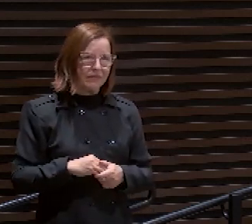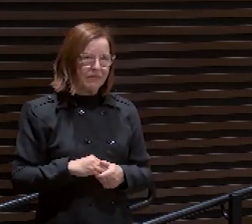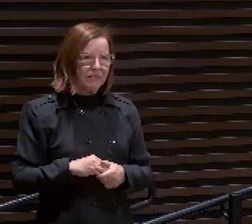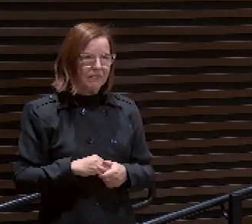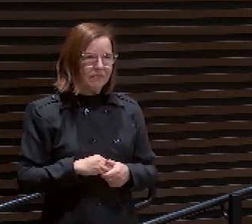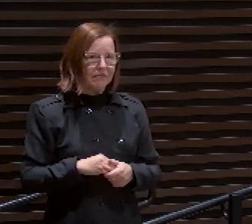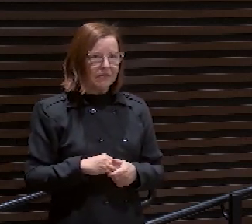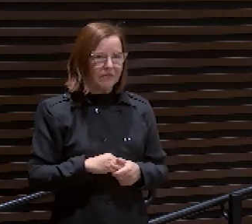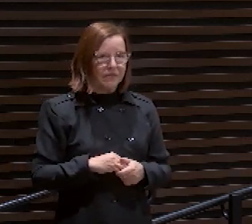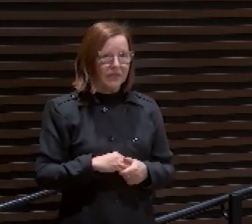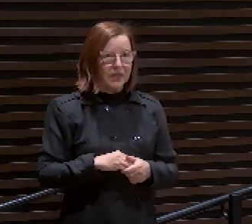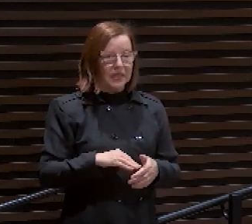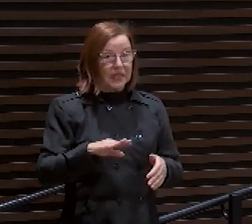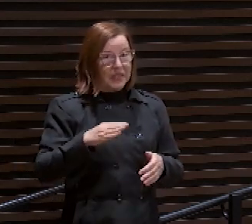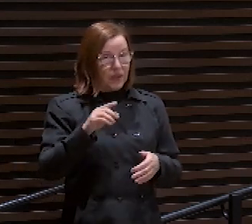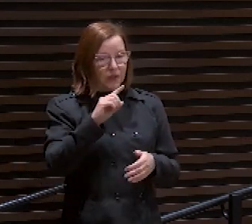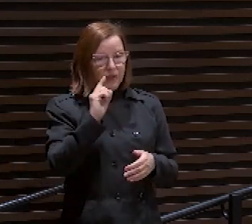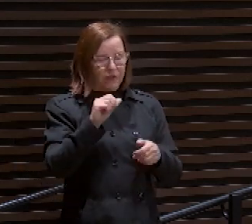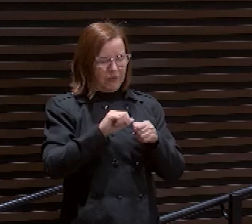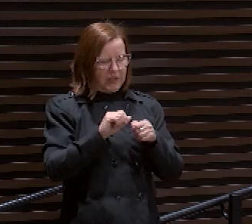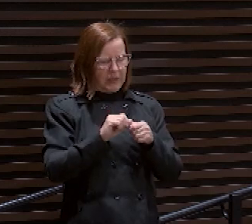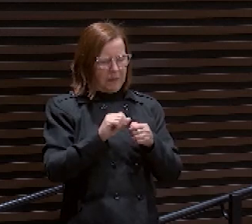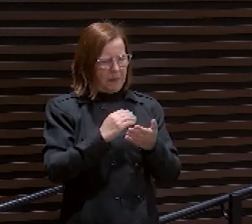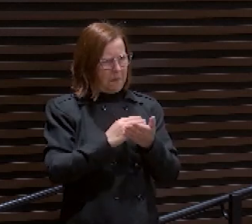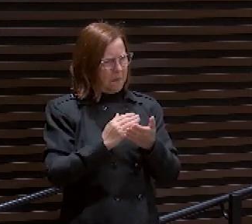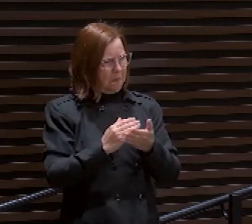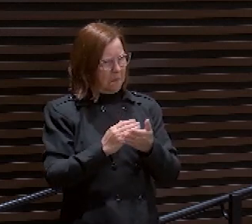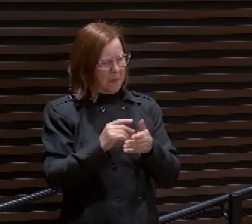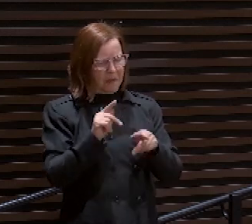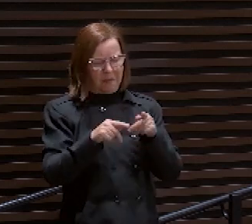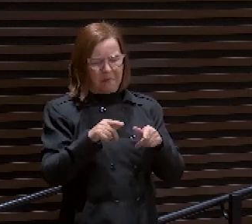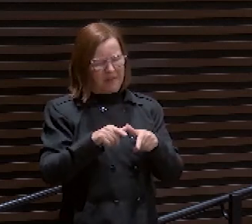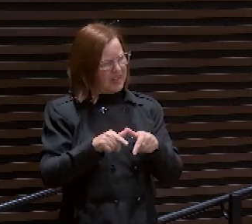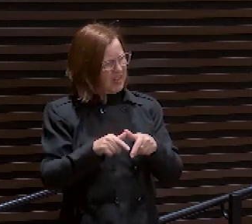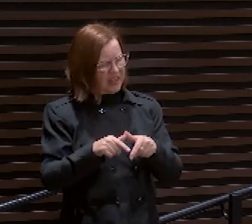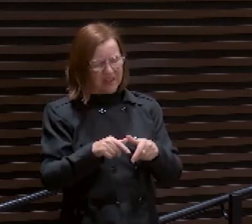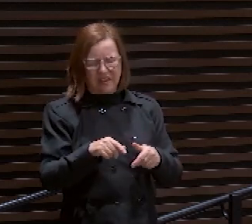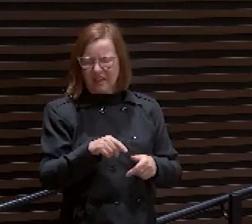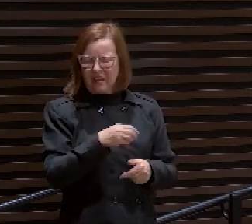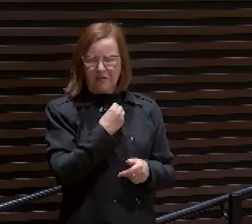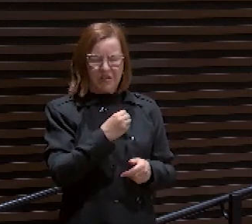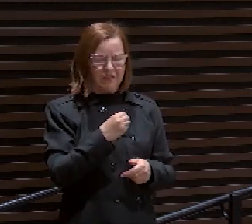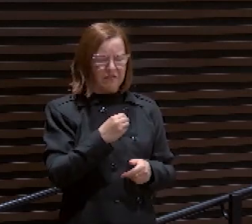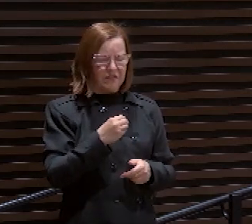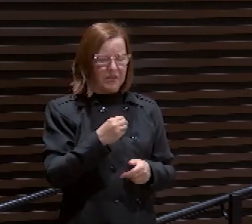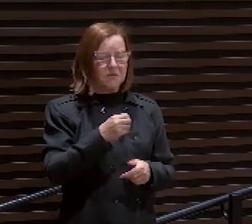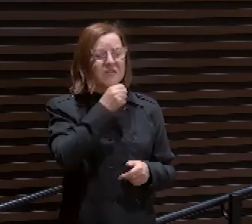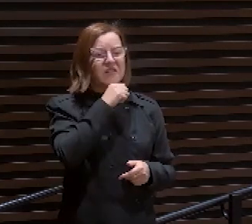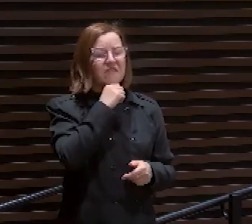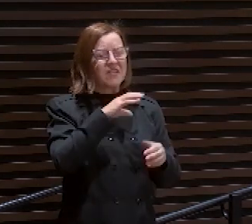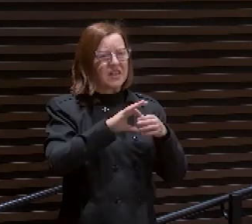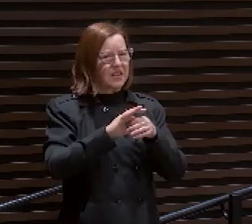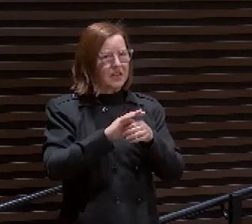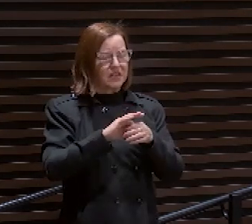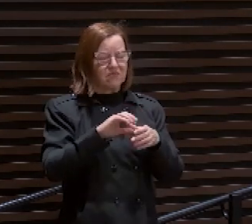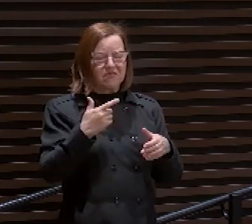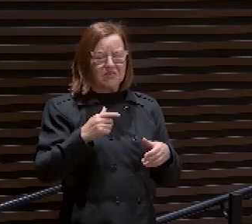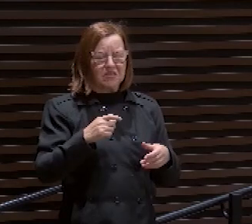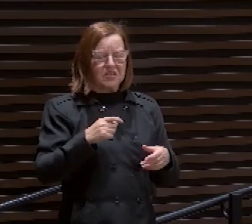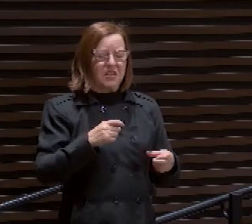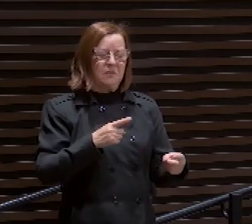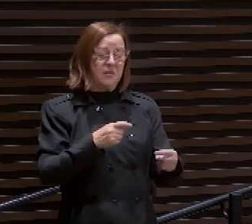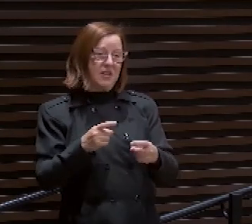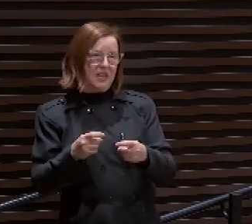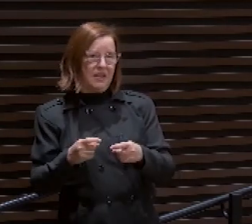Então nós não fazemos parte do povo de Israel, não vivemos na antiga aliança, não estamos com inimigos bélicos. Mas o